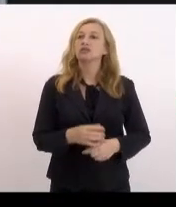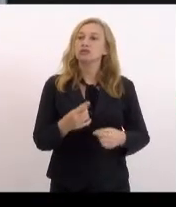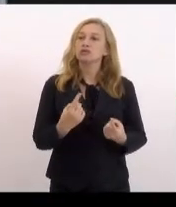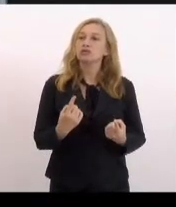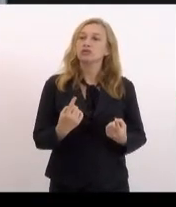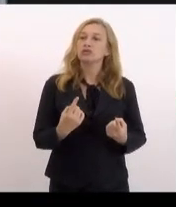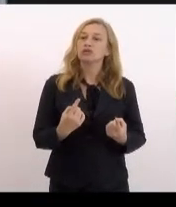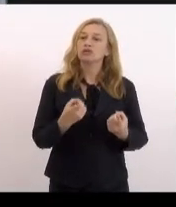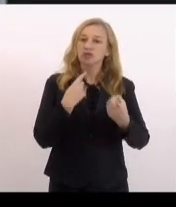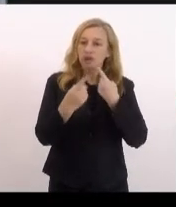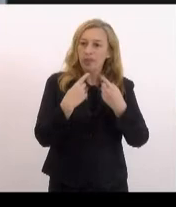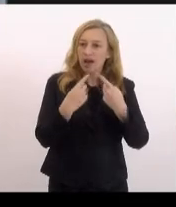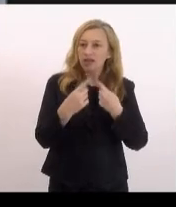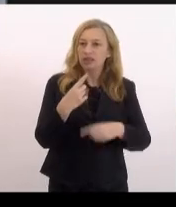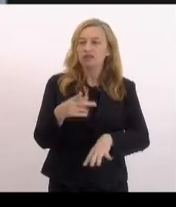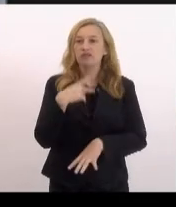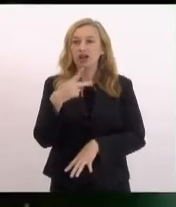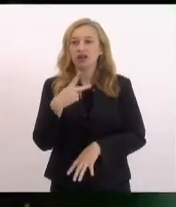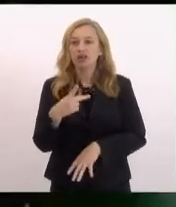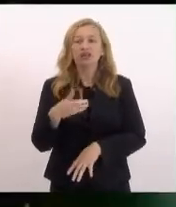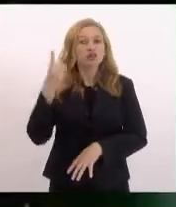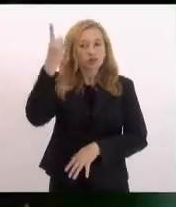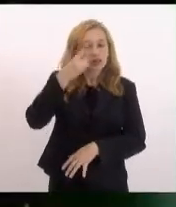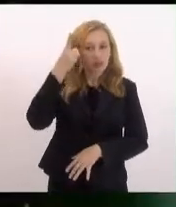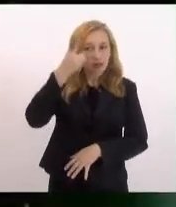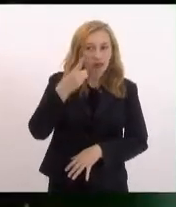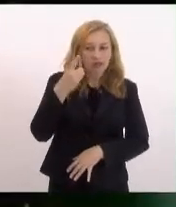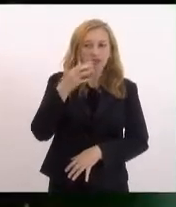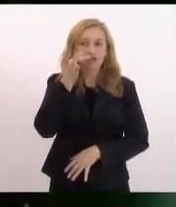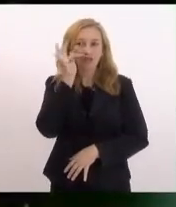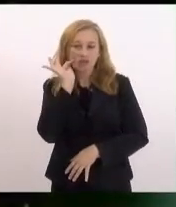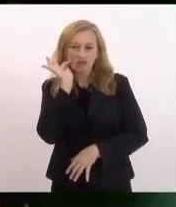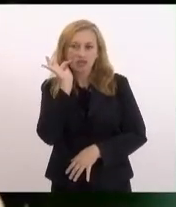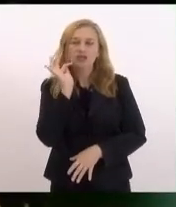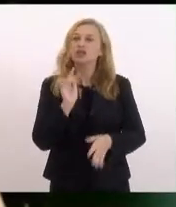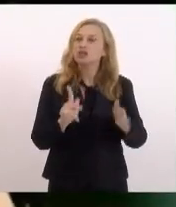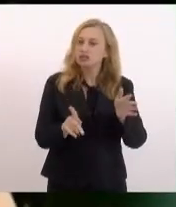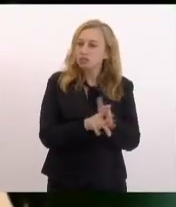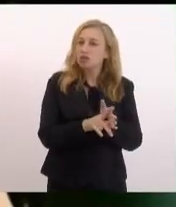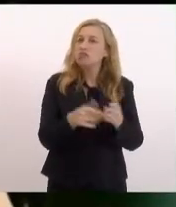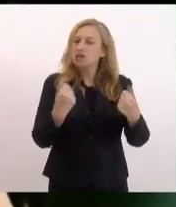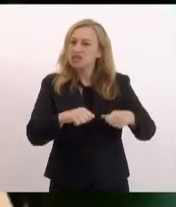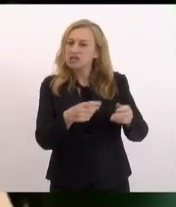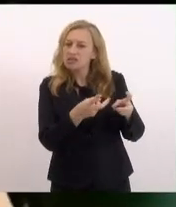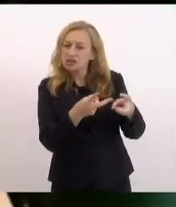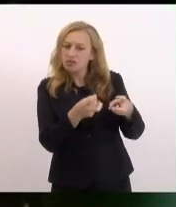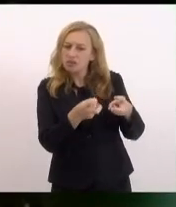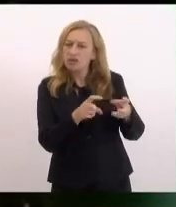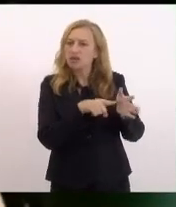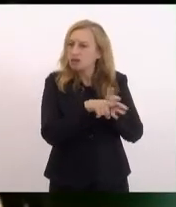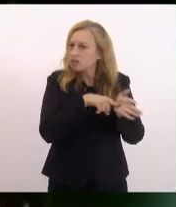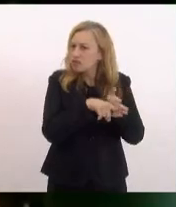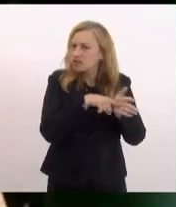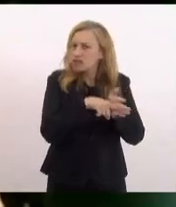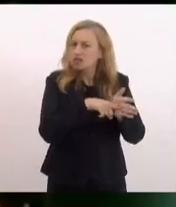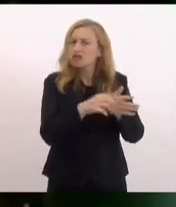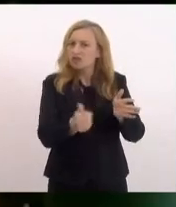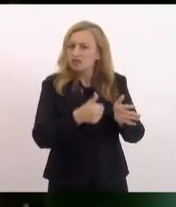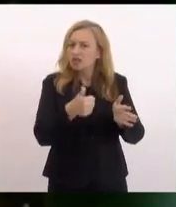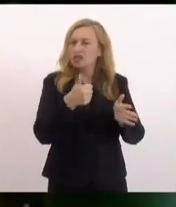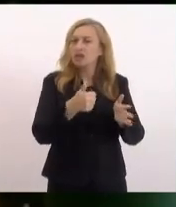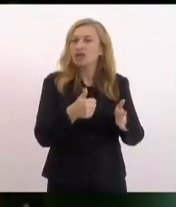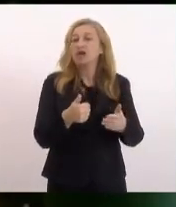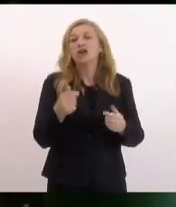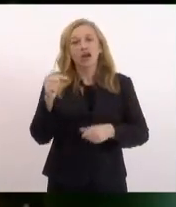debate trazido pelo deputado Flávio Serafini com esse projeto precisa ser revisto, precisa ser aprimorado, e é isso que